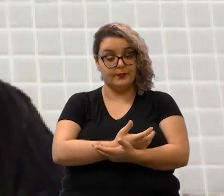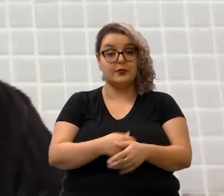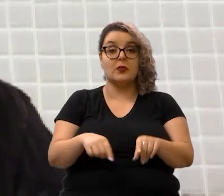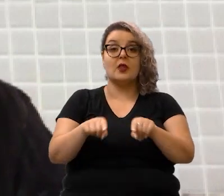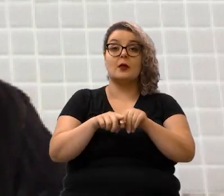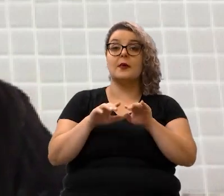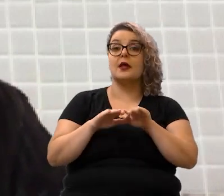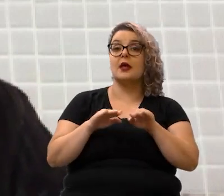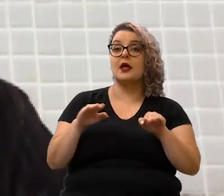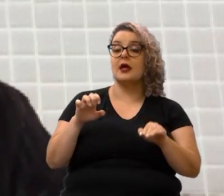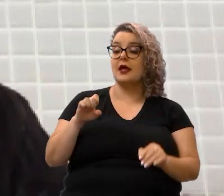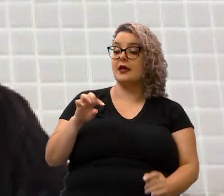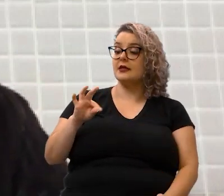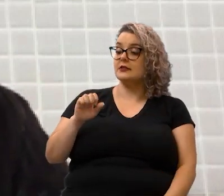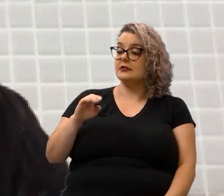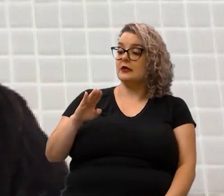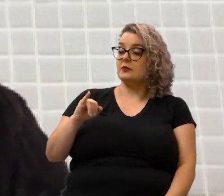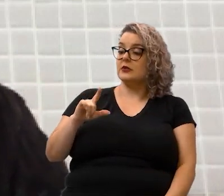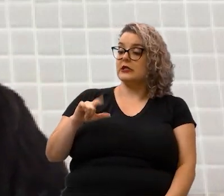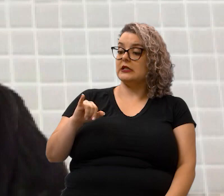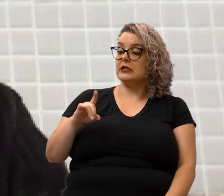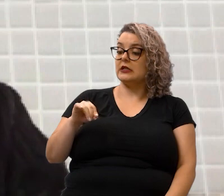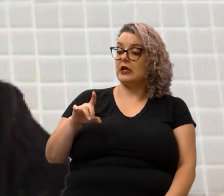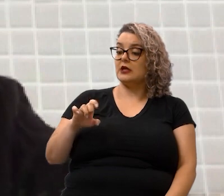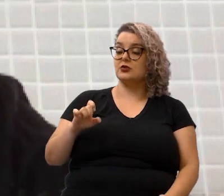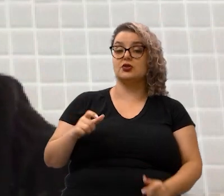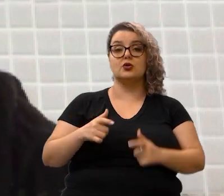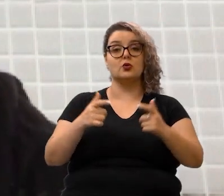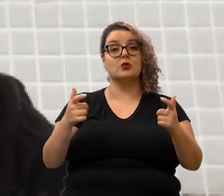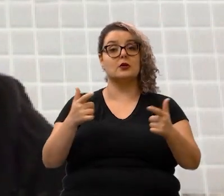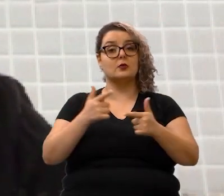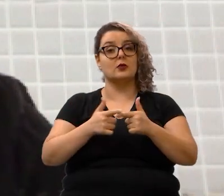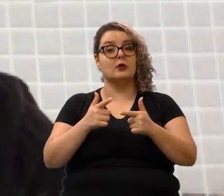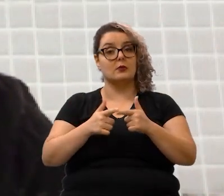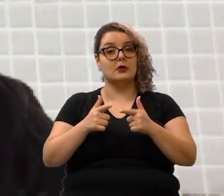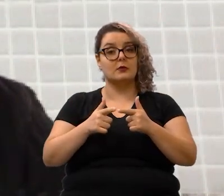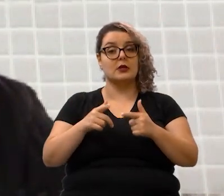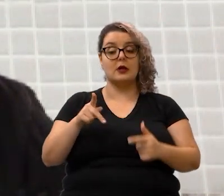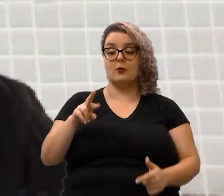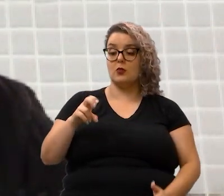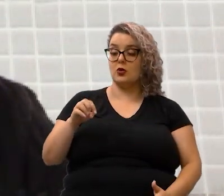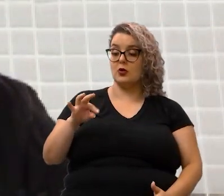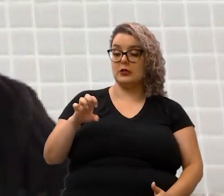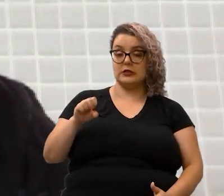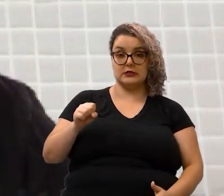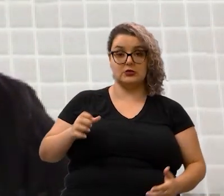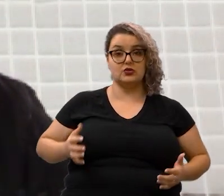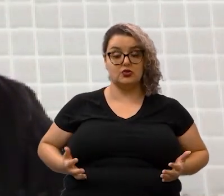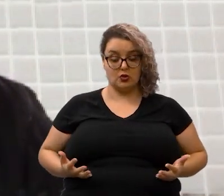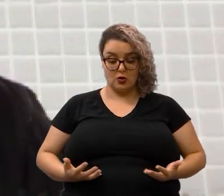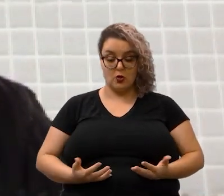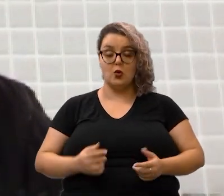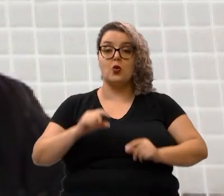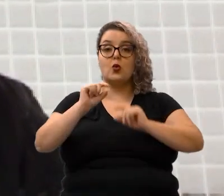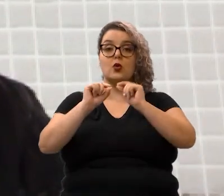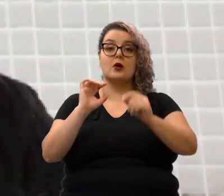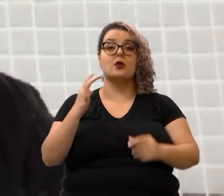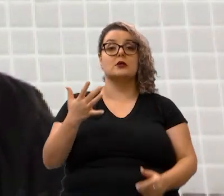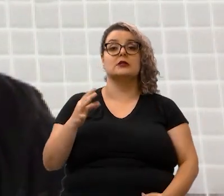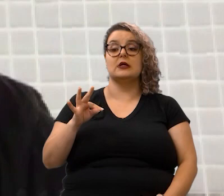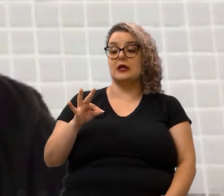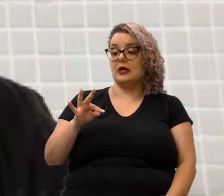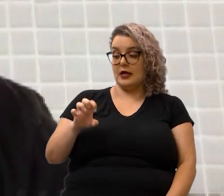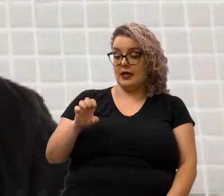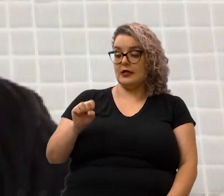a estabilidade, né? O grande problema das próteses de quadril é a estabilidade. O que acontece na